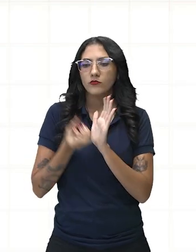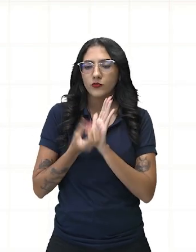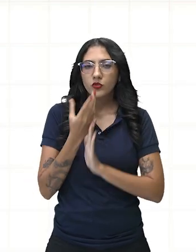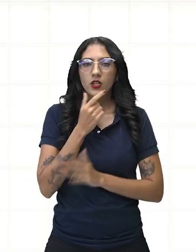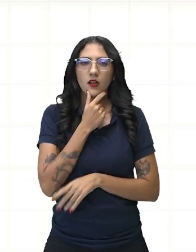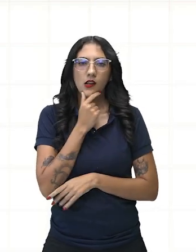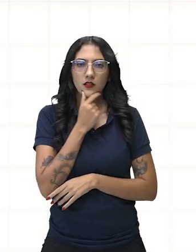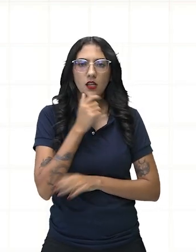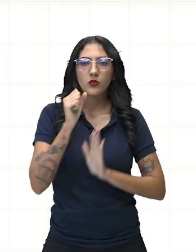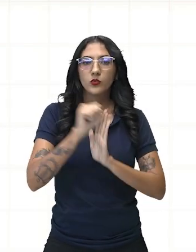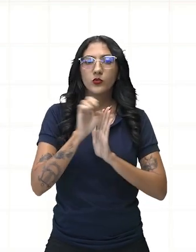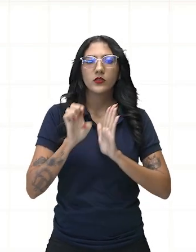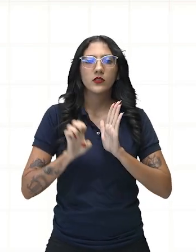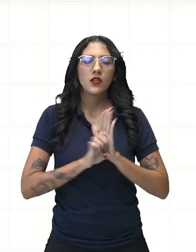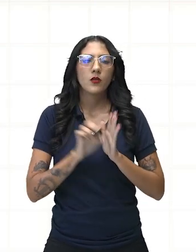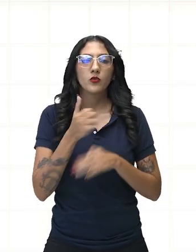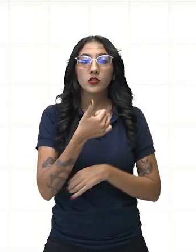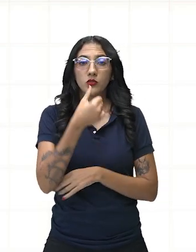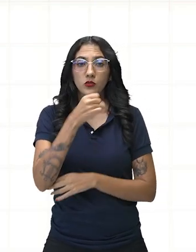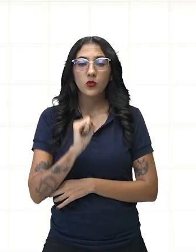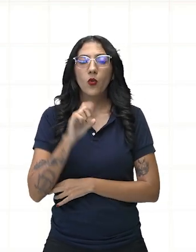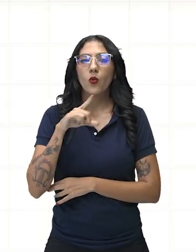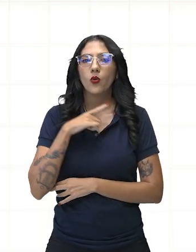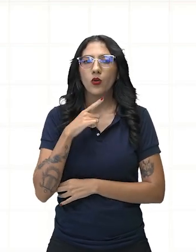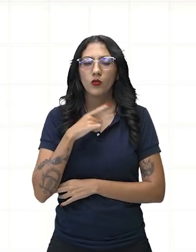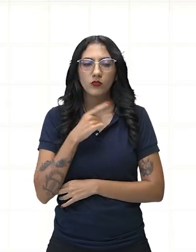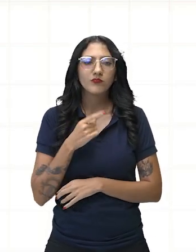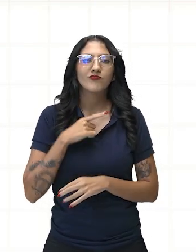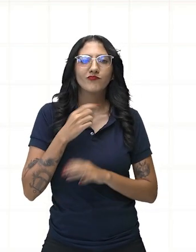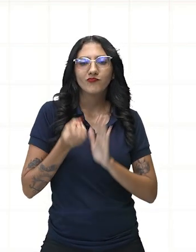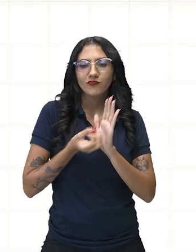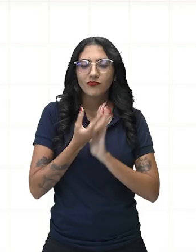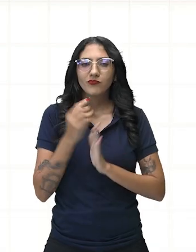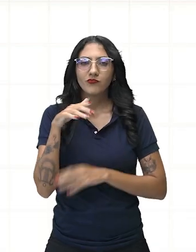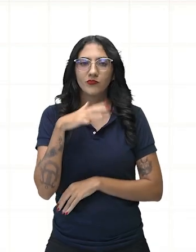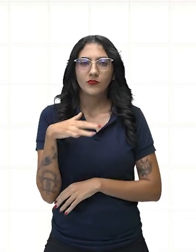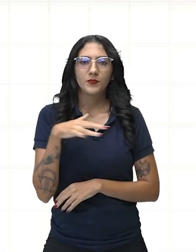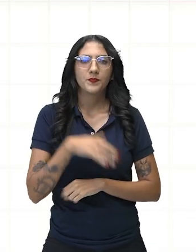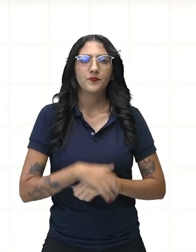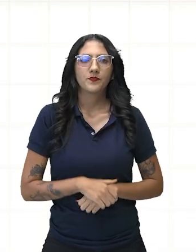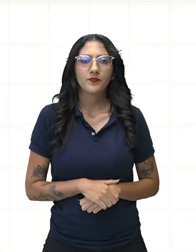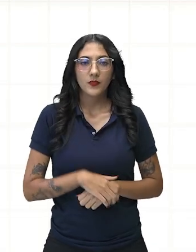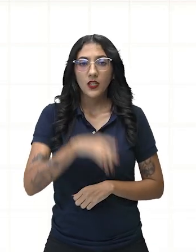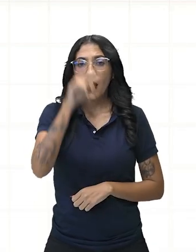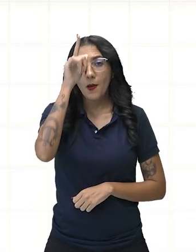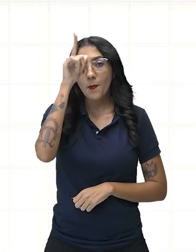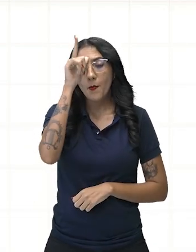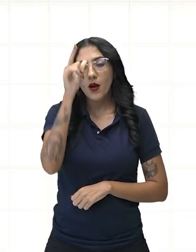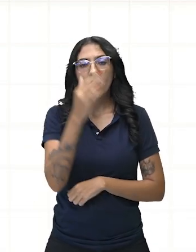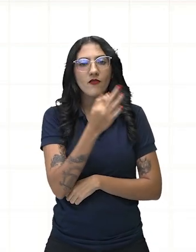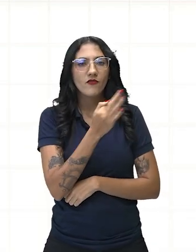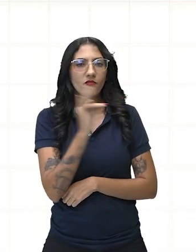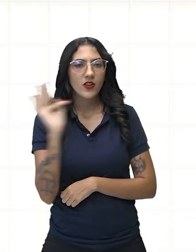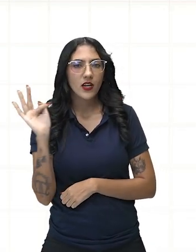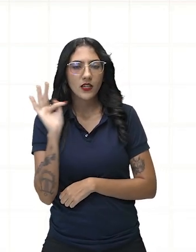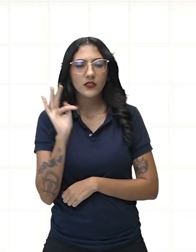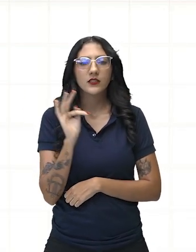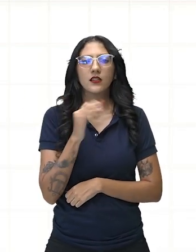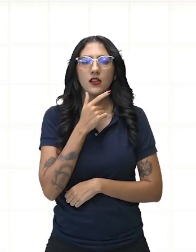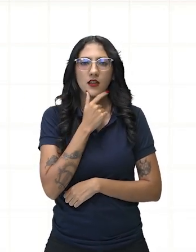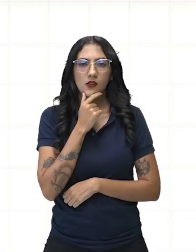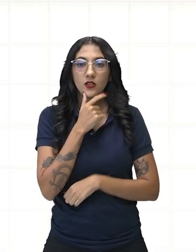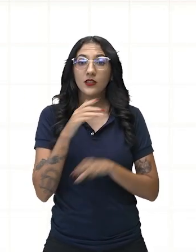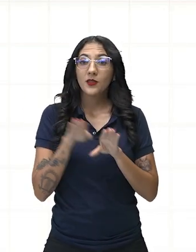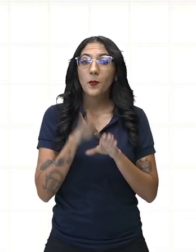século XVIII e a Inglaterra faz parte do continente europeu. Alemanha, França e Reino Unido, e